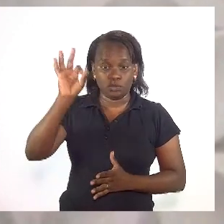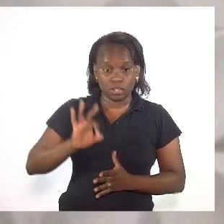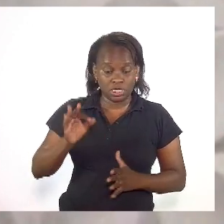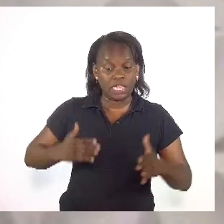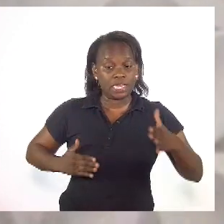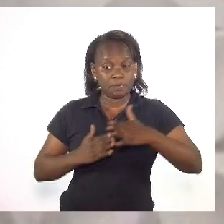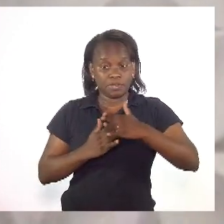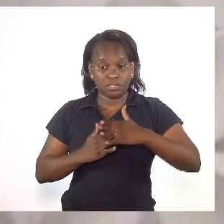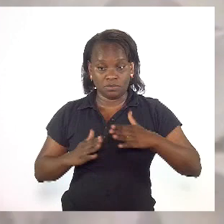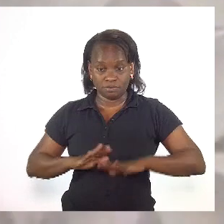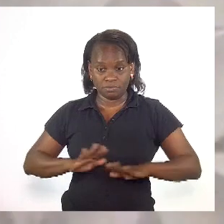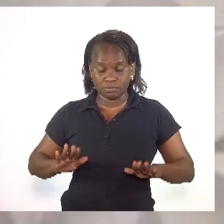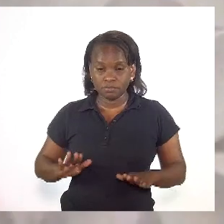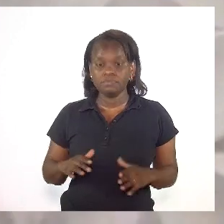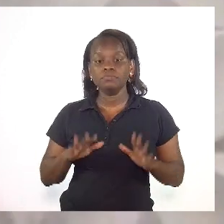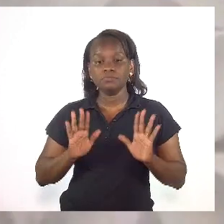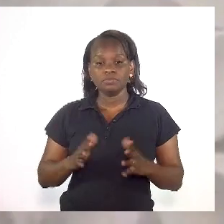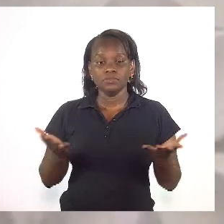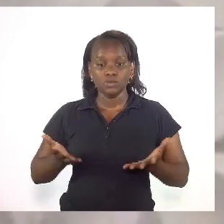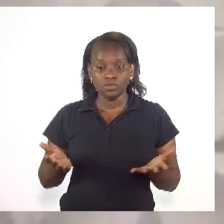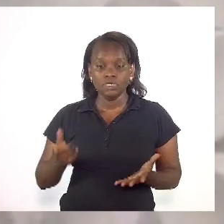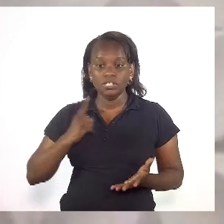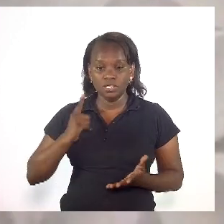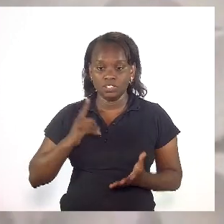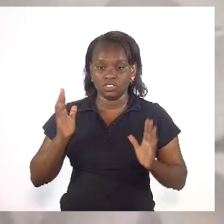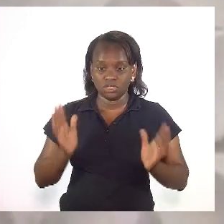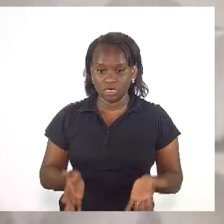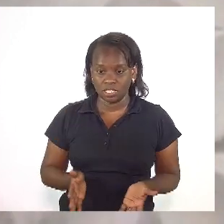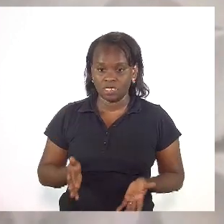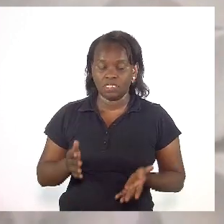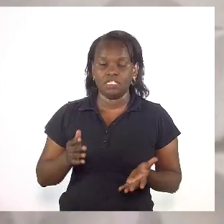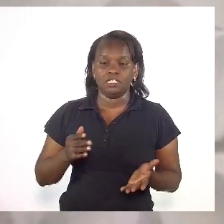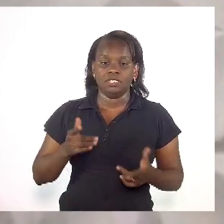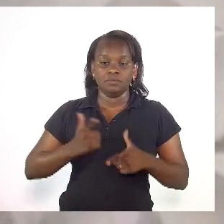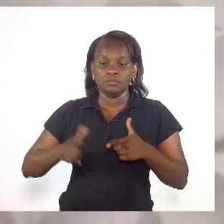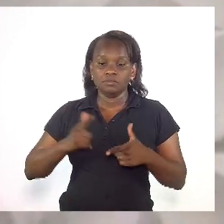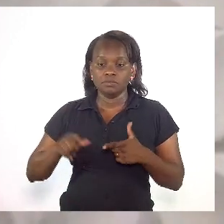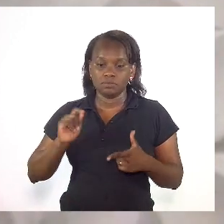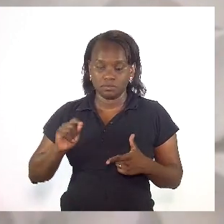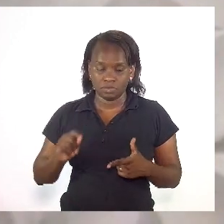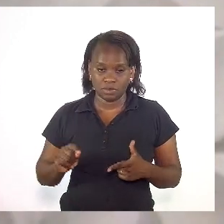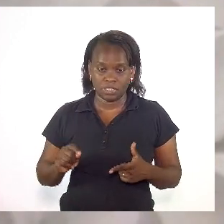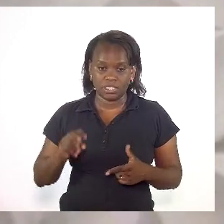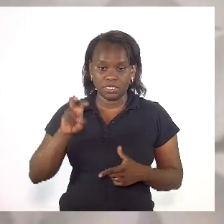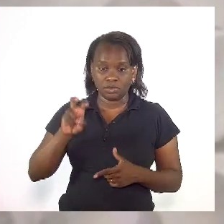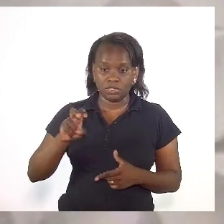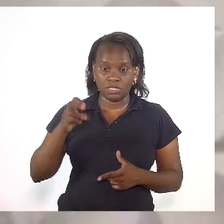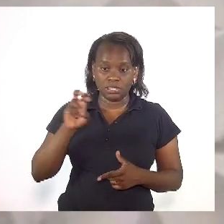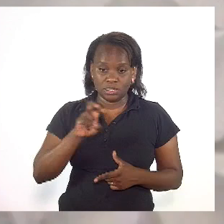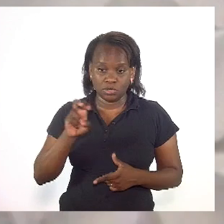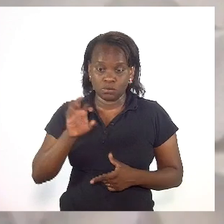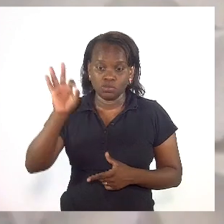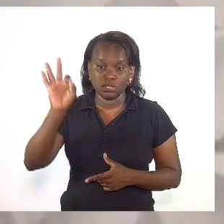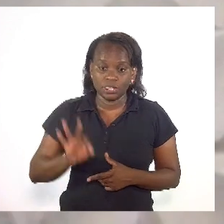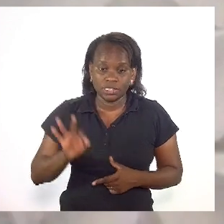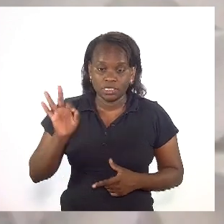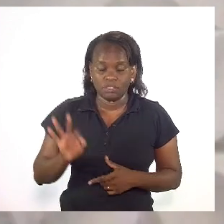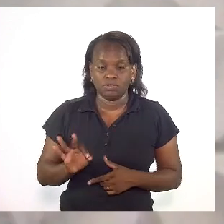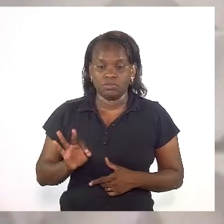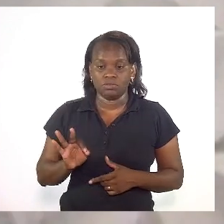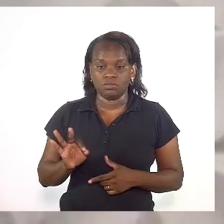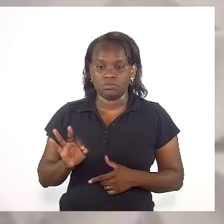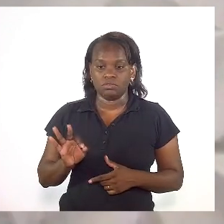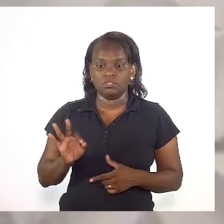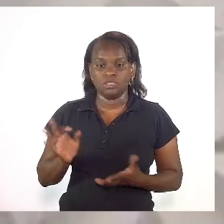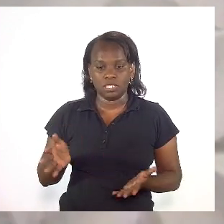limite máximo. Nós hoje já temos uma questão aí de 55%